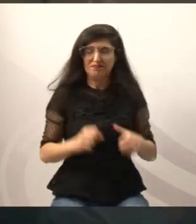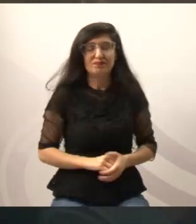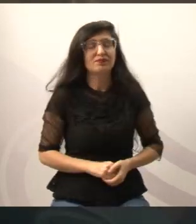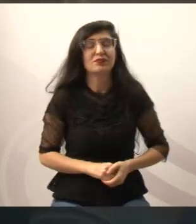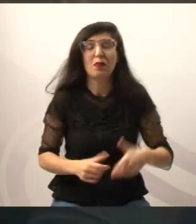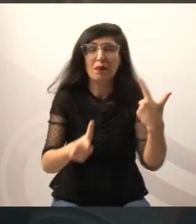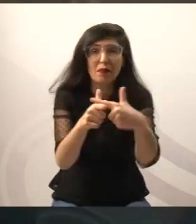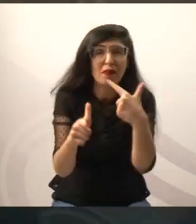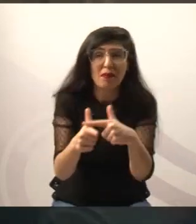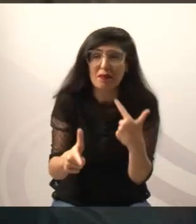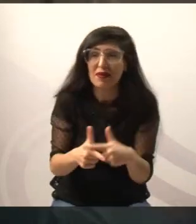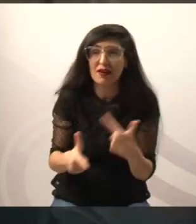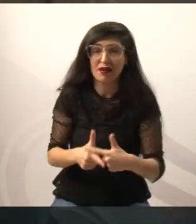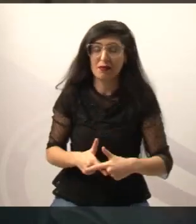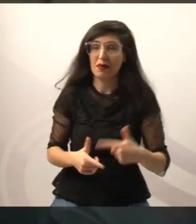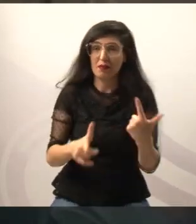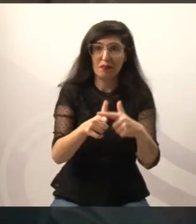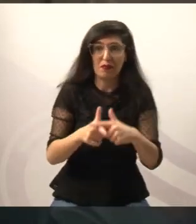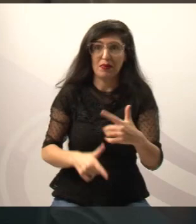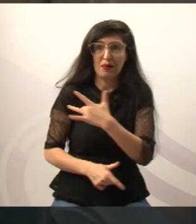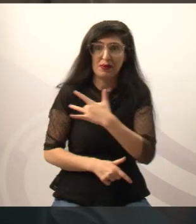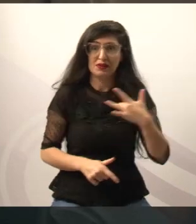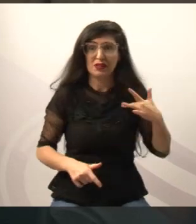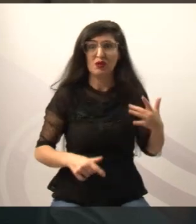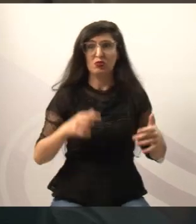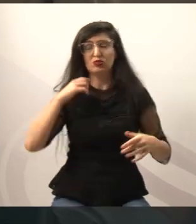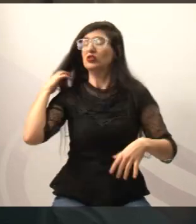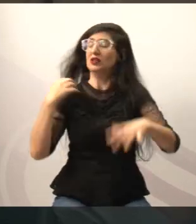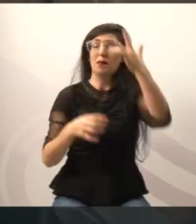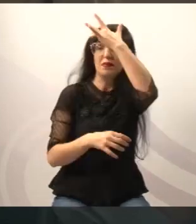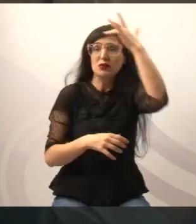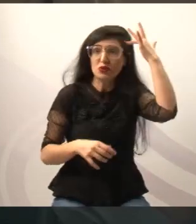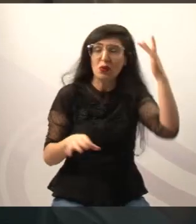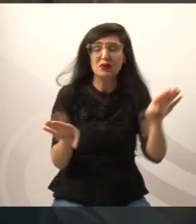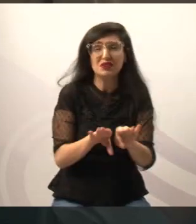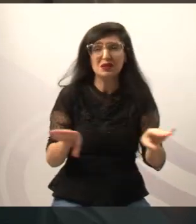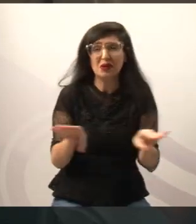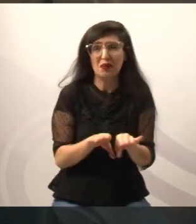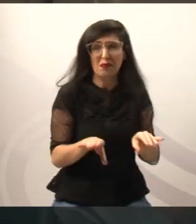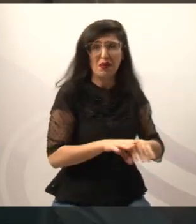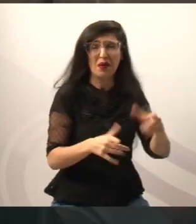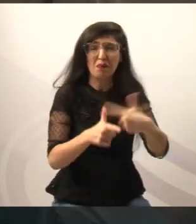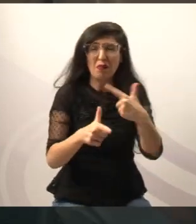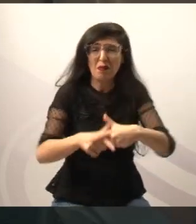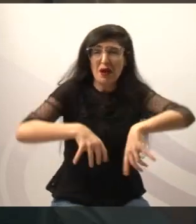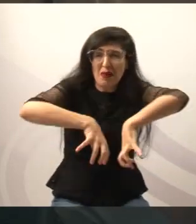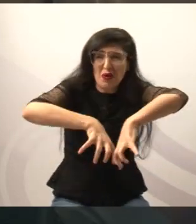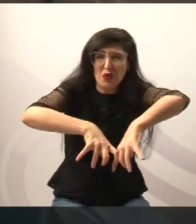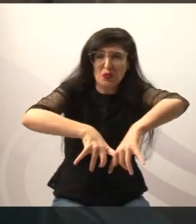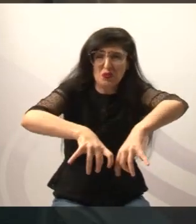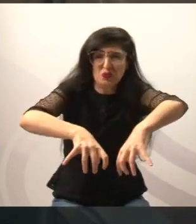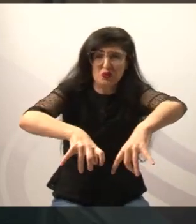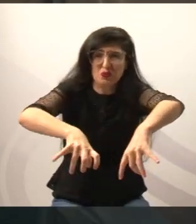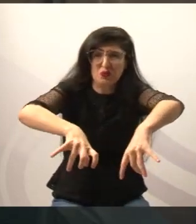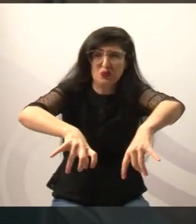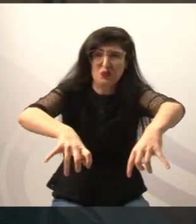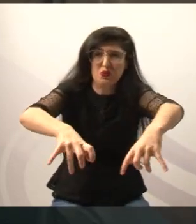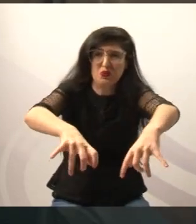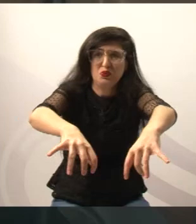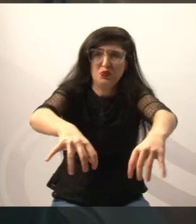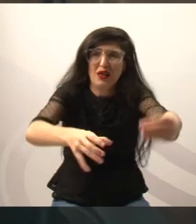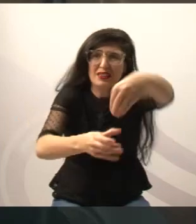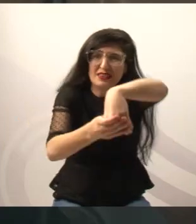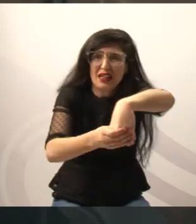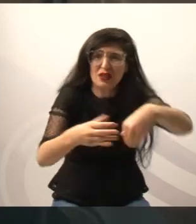risco, evidentemente, de causar danos ao meio ambiente e à saúde das pessoas, né? Então é uma preocupação que eu acho que a Secretaria do Meio